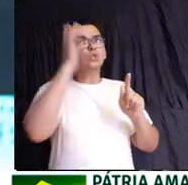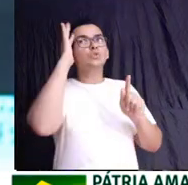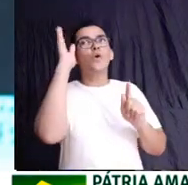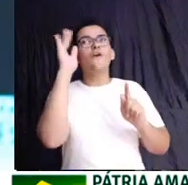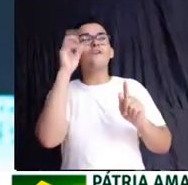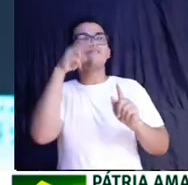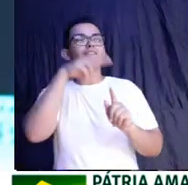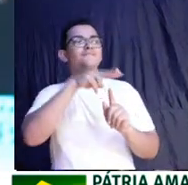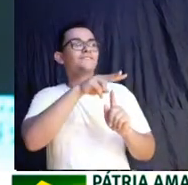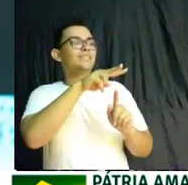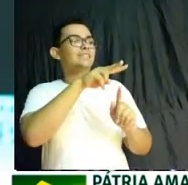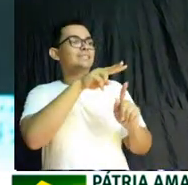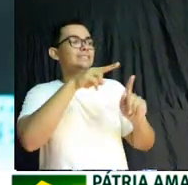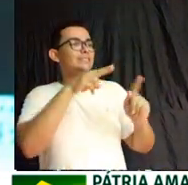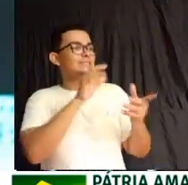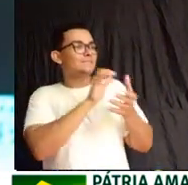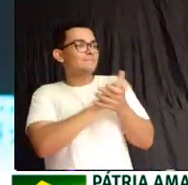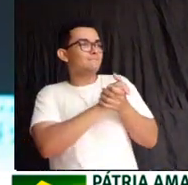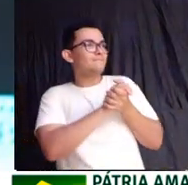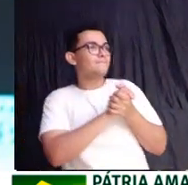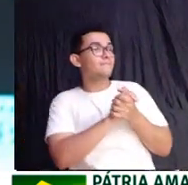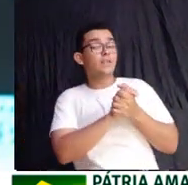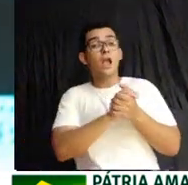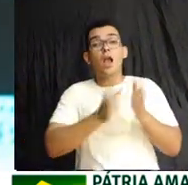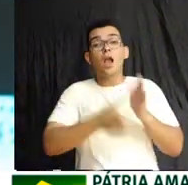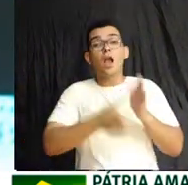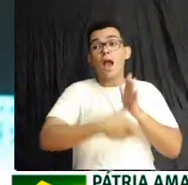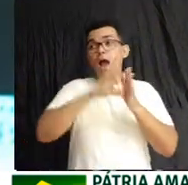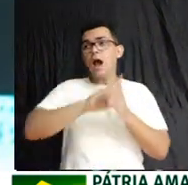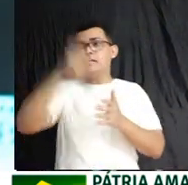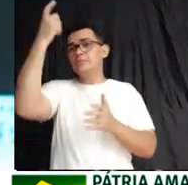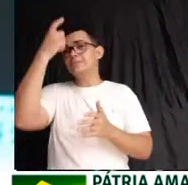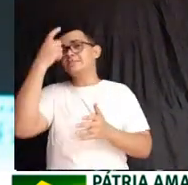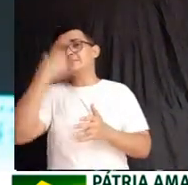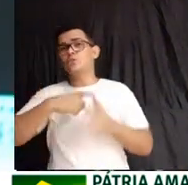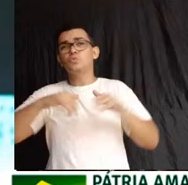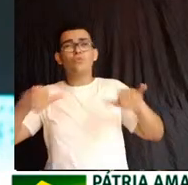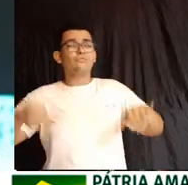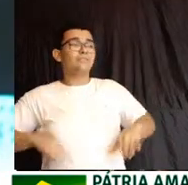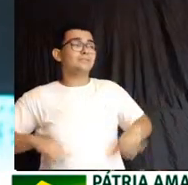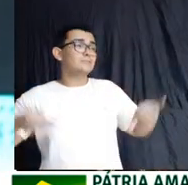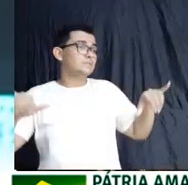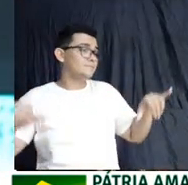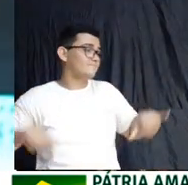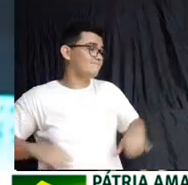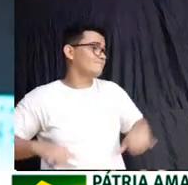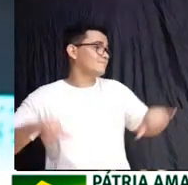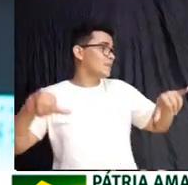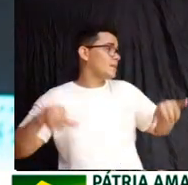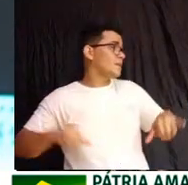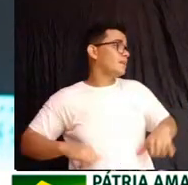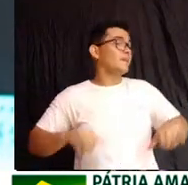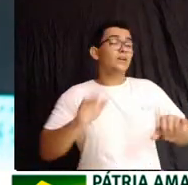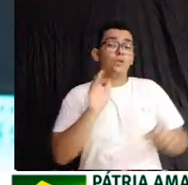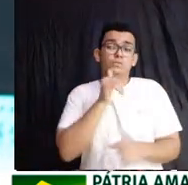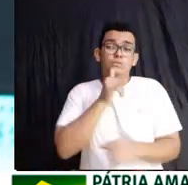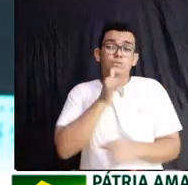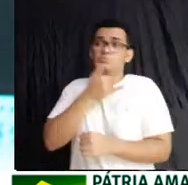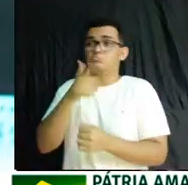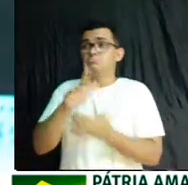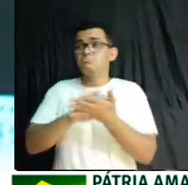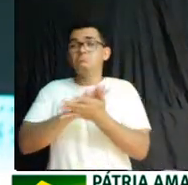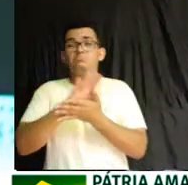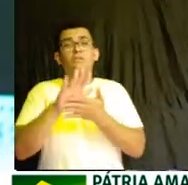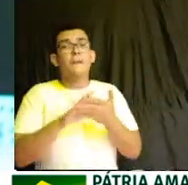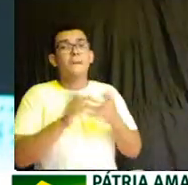notar. Eu sei, você tava carente, tu já me falou, mas na verdade foi eu quem